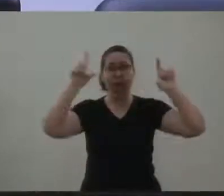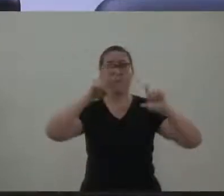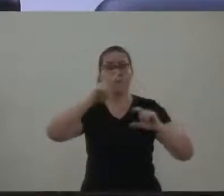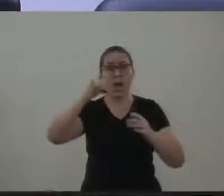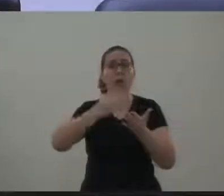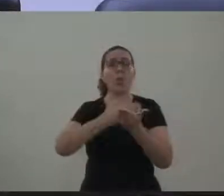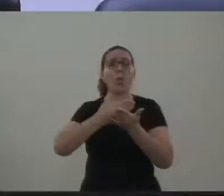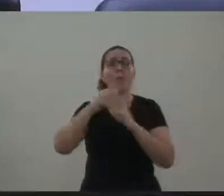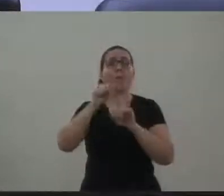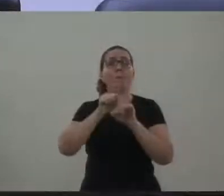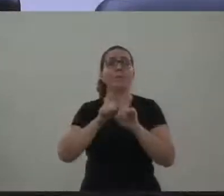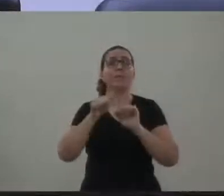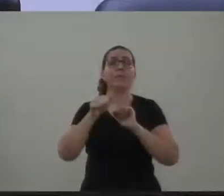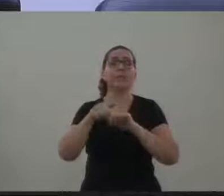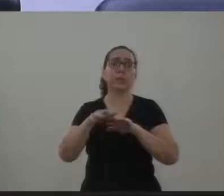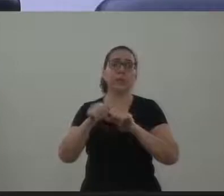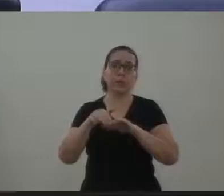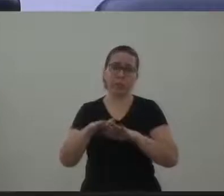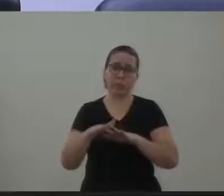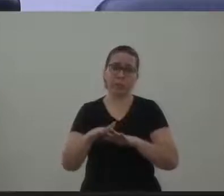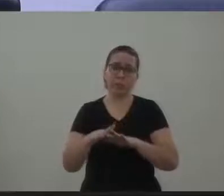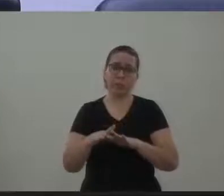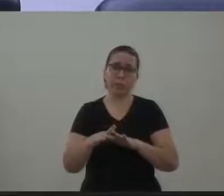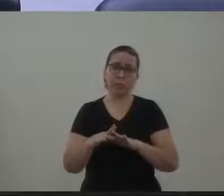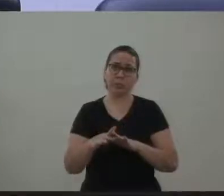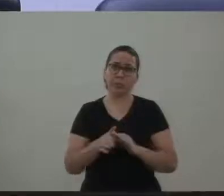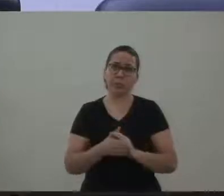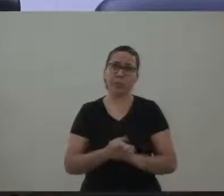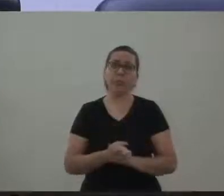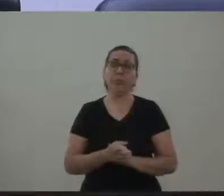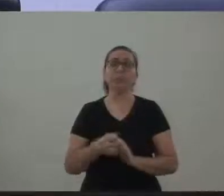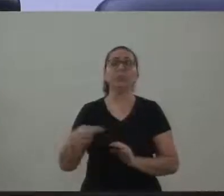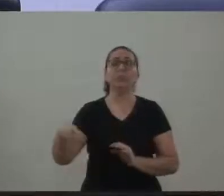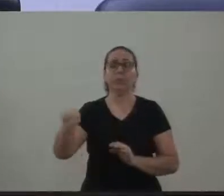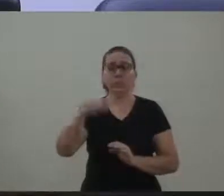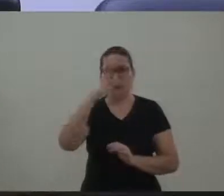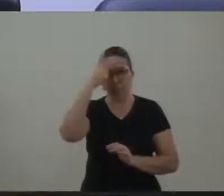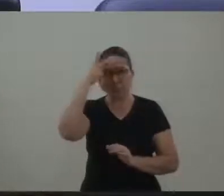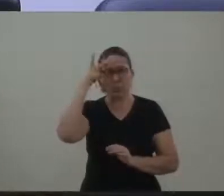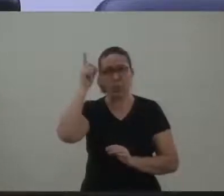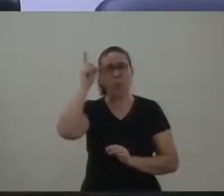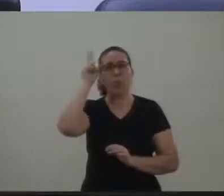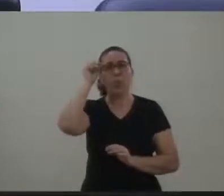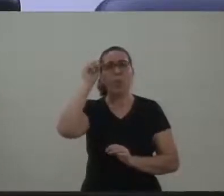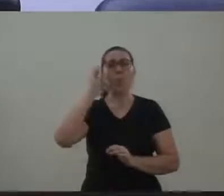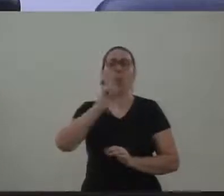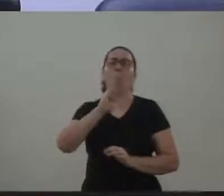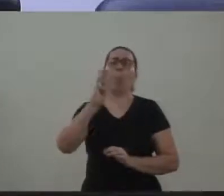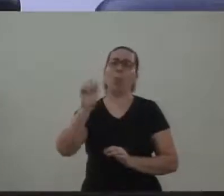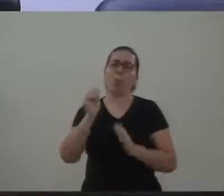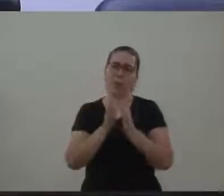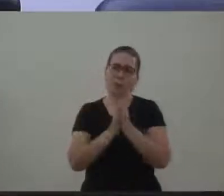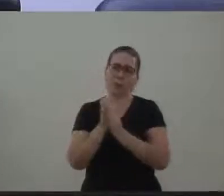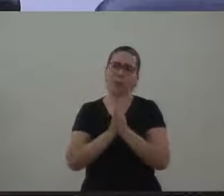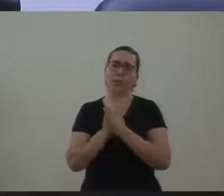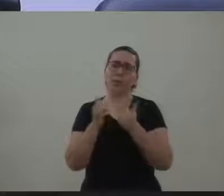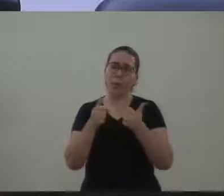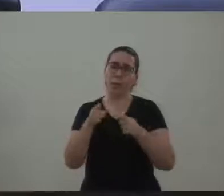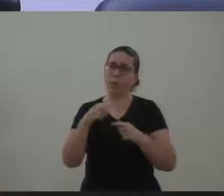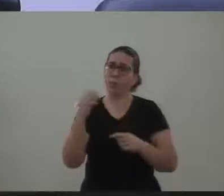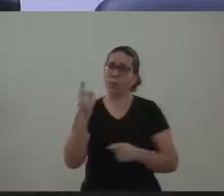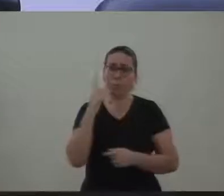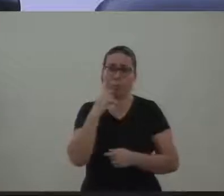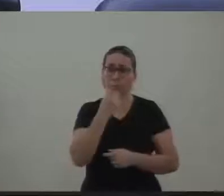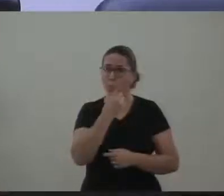começará no mês de setembro. Isso a população vai agradecer com certeza, porque é um fato